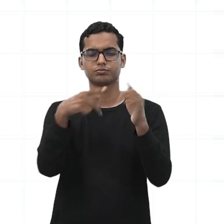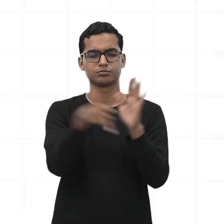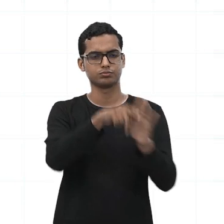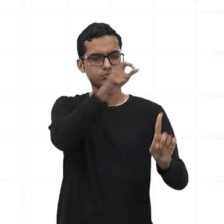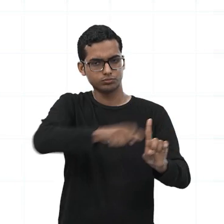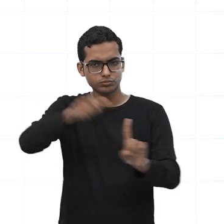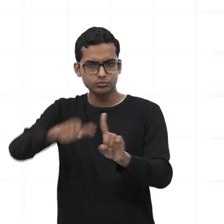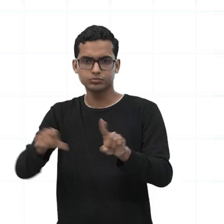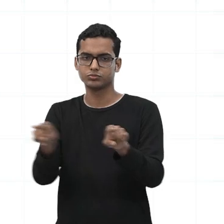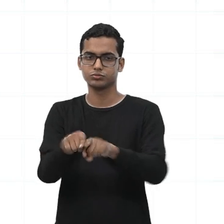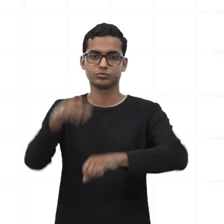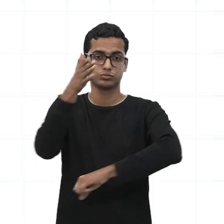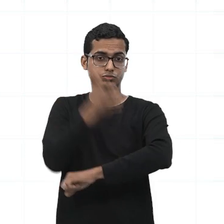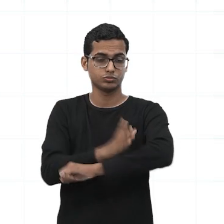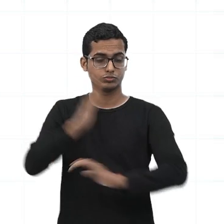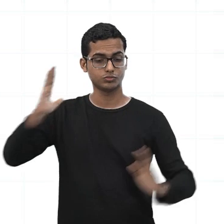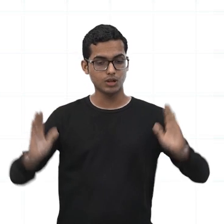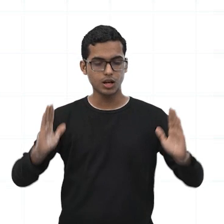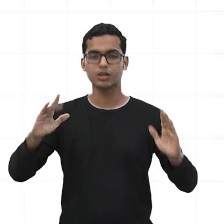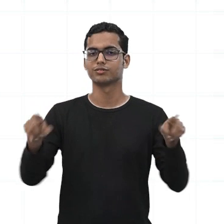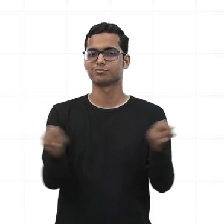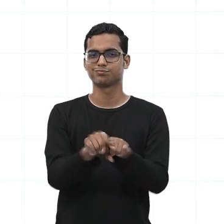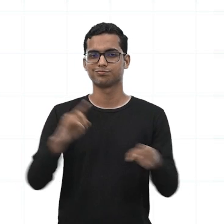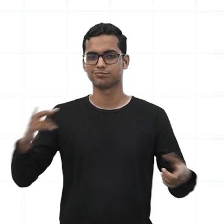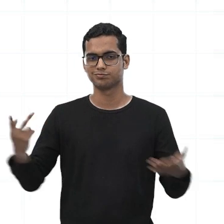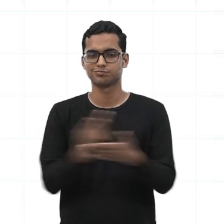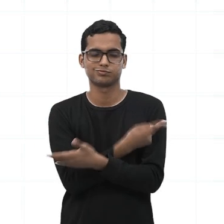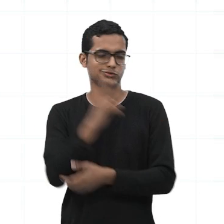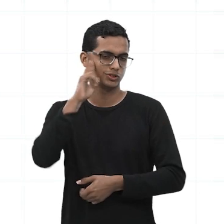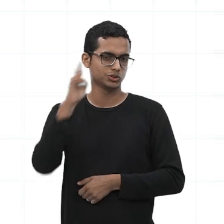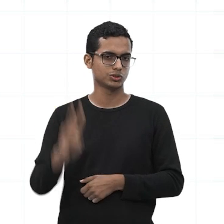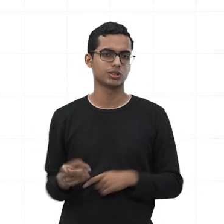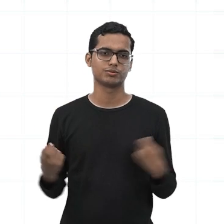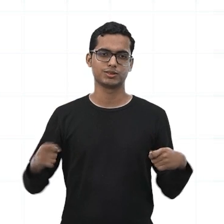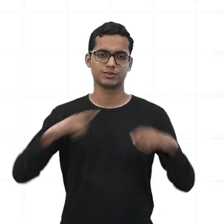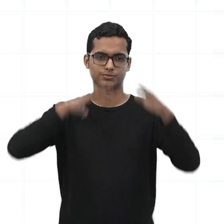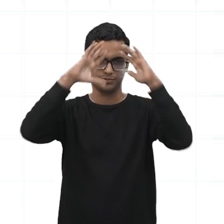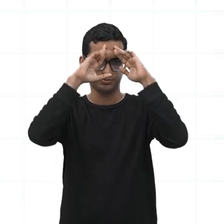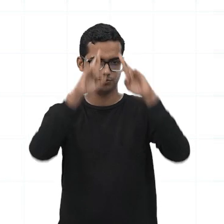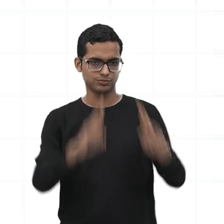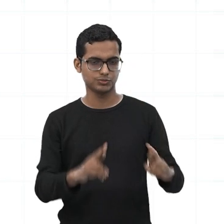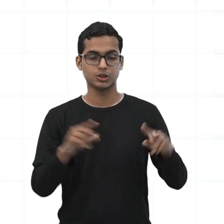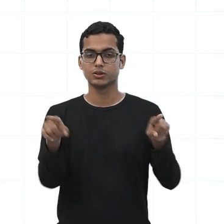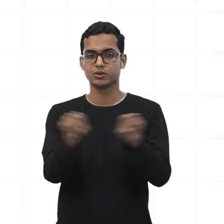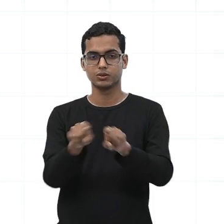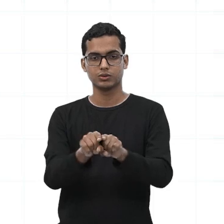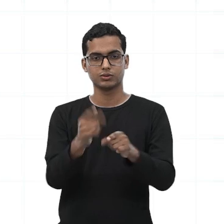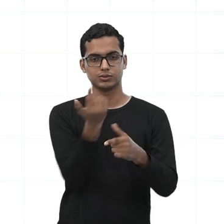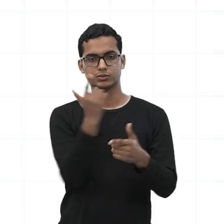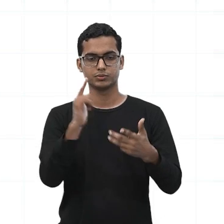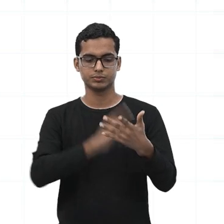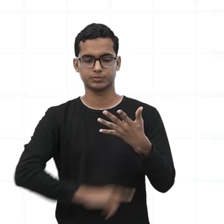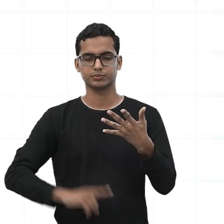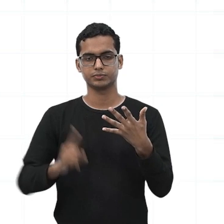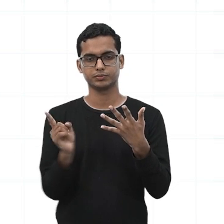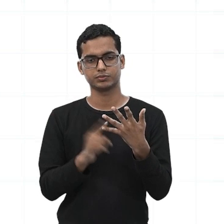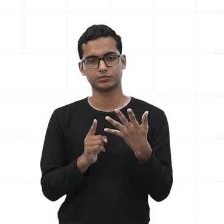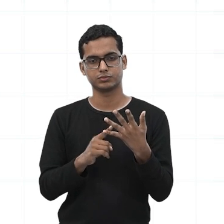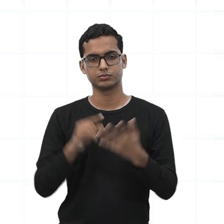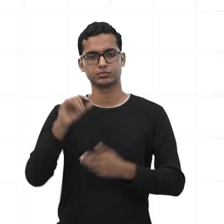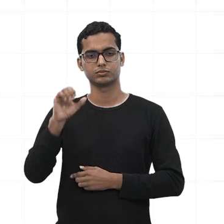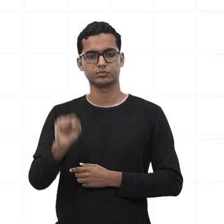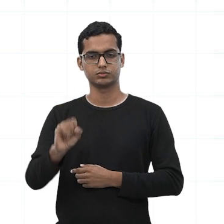do tempo, certo? Da época que a história é contada. Depois, nós temos a sonoplastia.